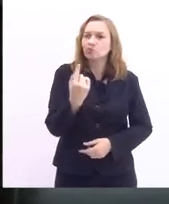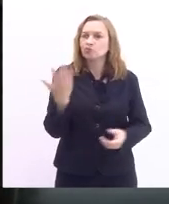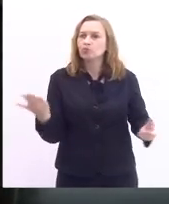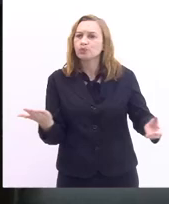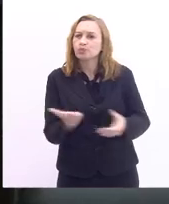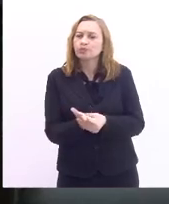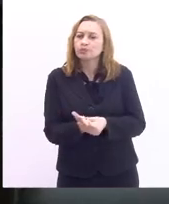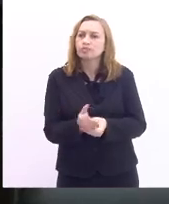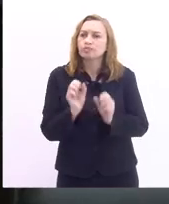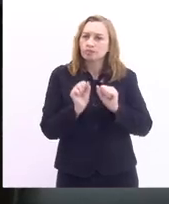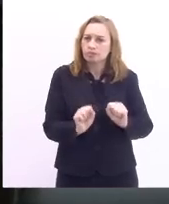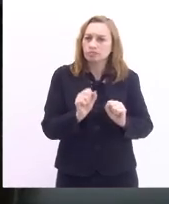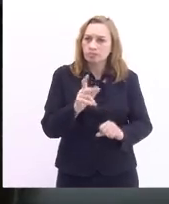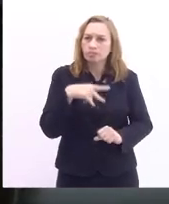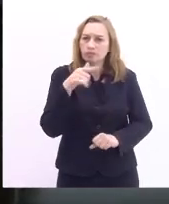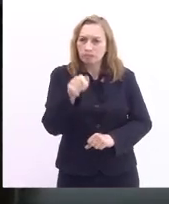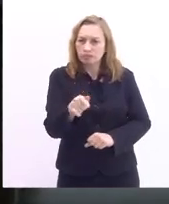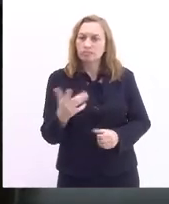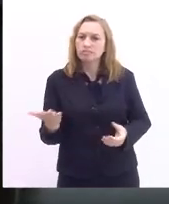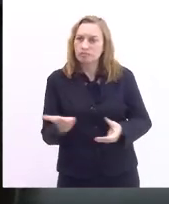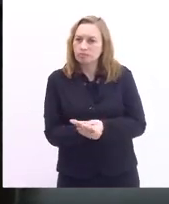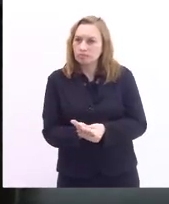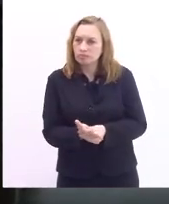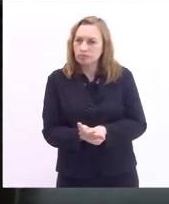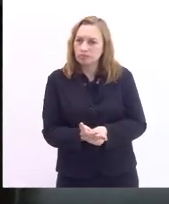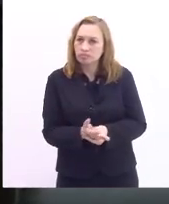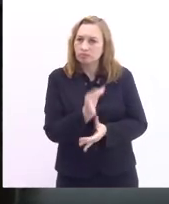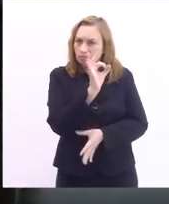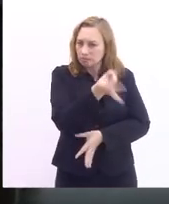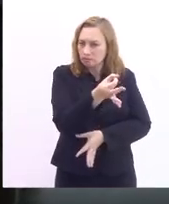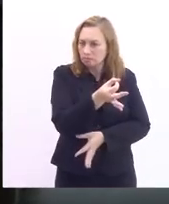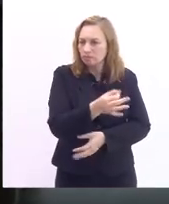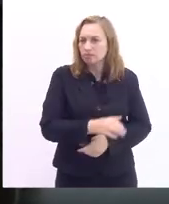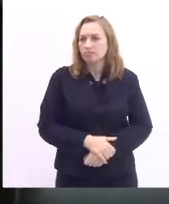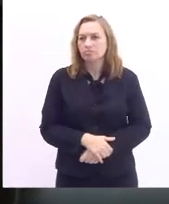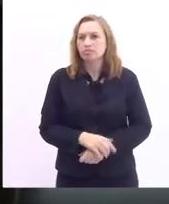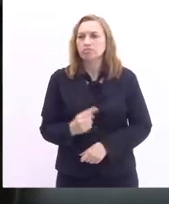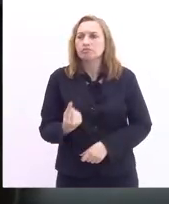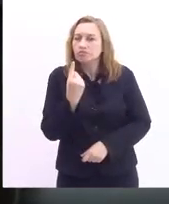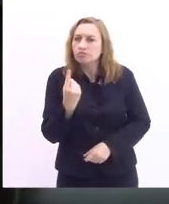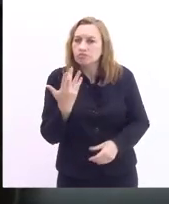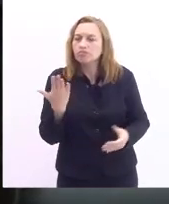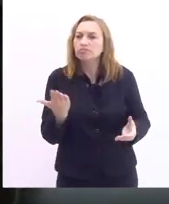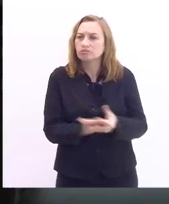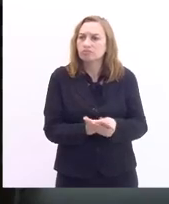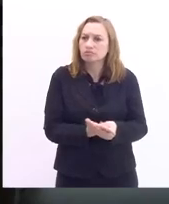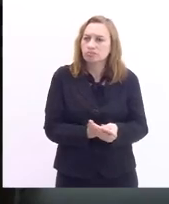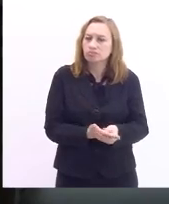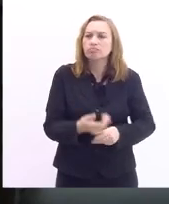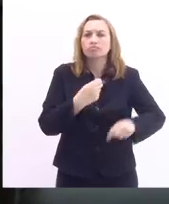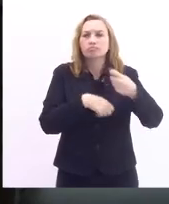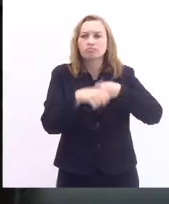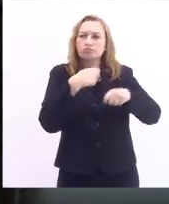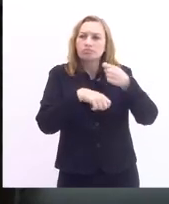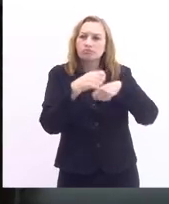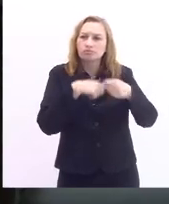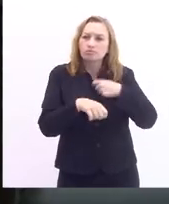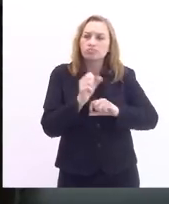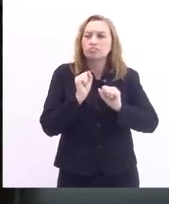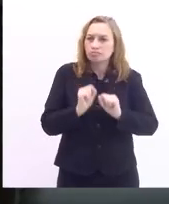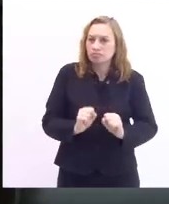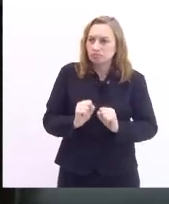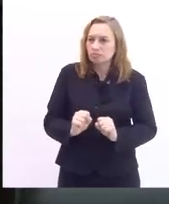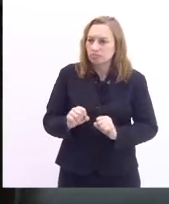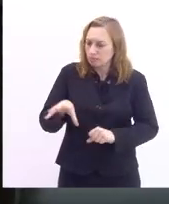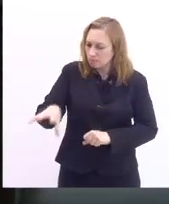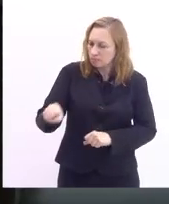que pudesse dizer este processo está legal não tinha um processo administrativo que